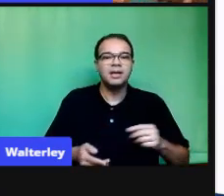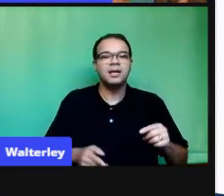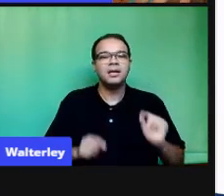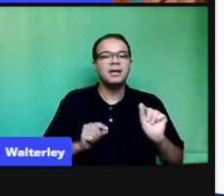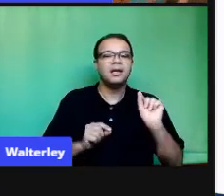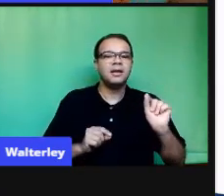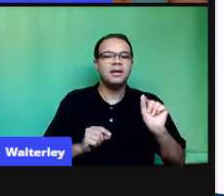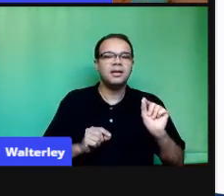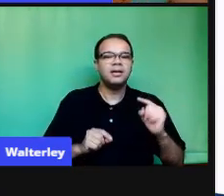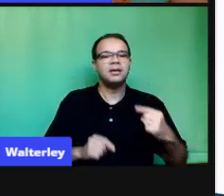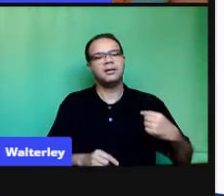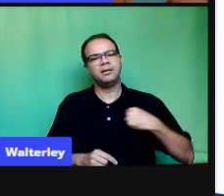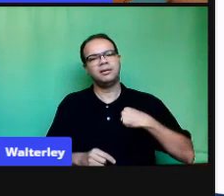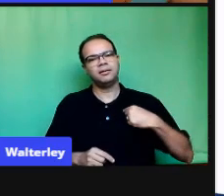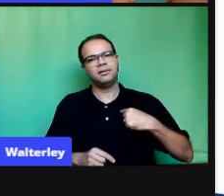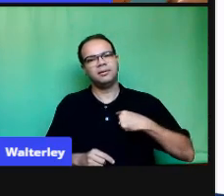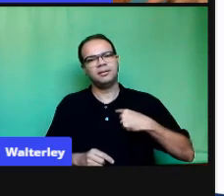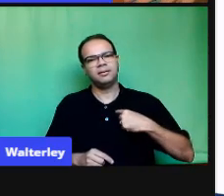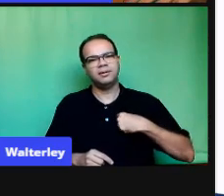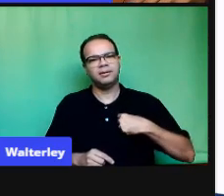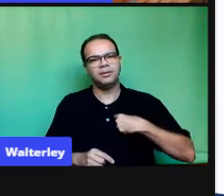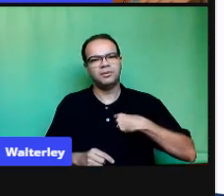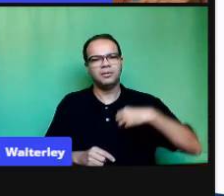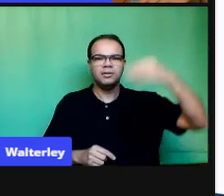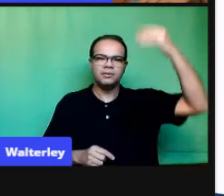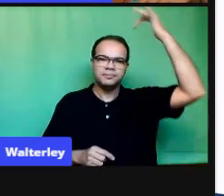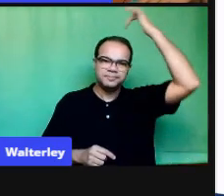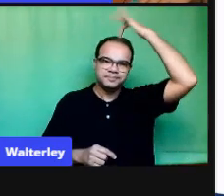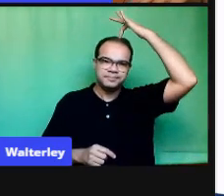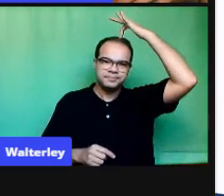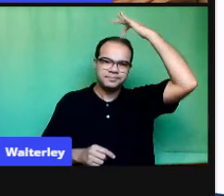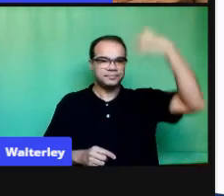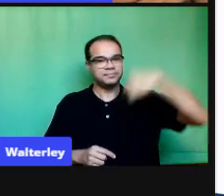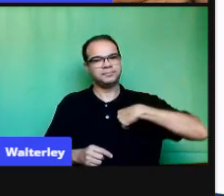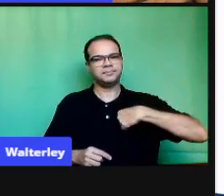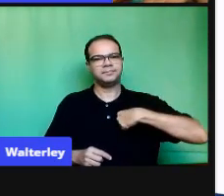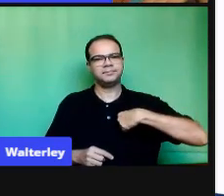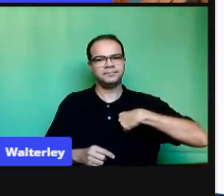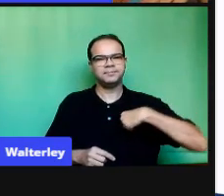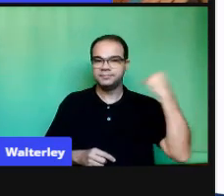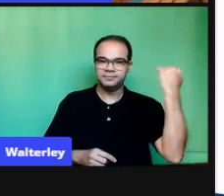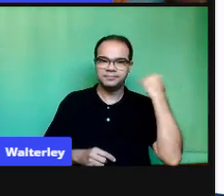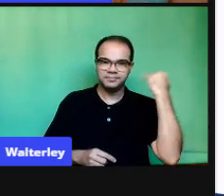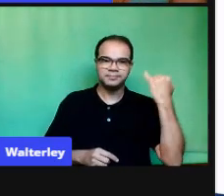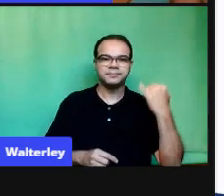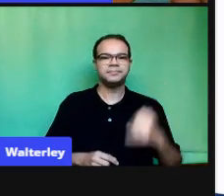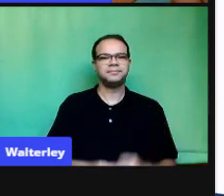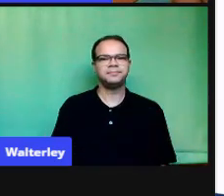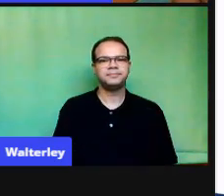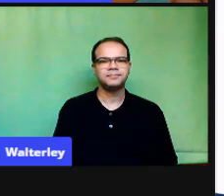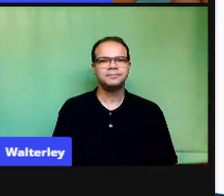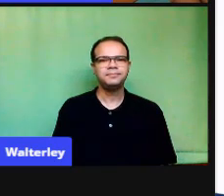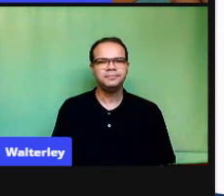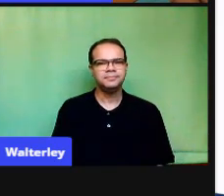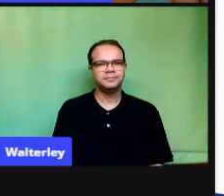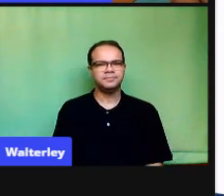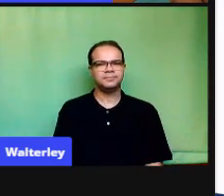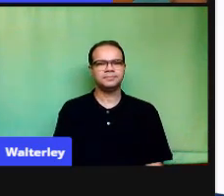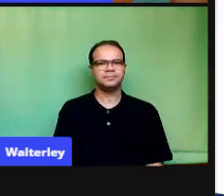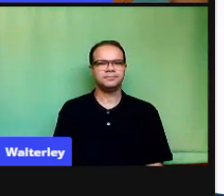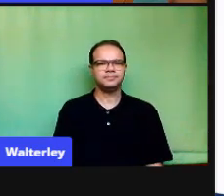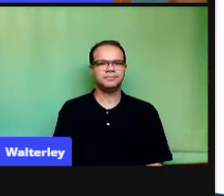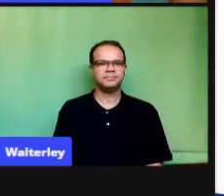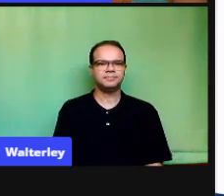fique num estado de bem-estar bom ou ruim. Então, ele é gradual e o papel do